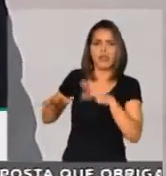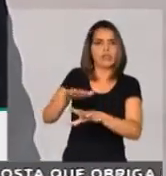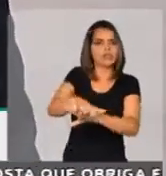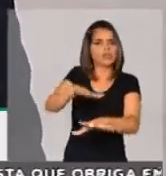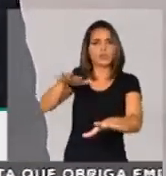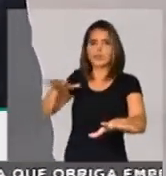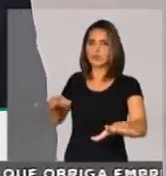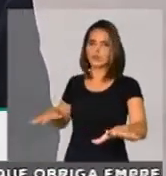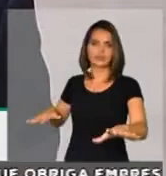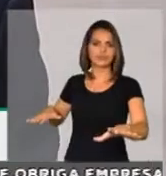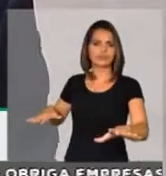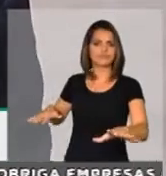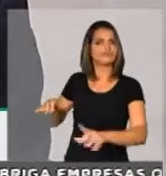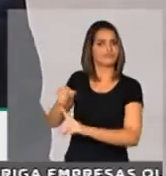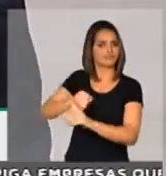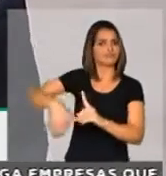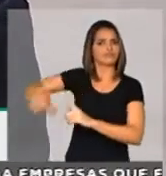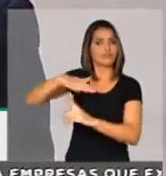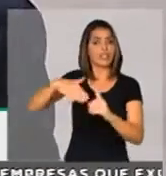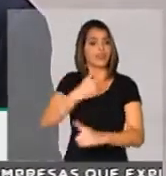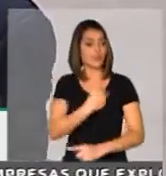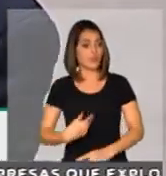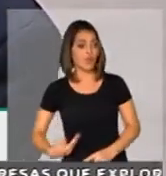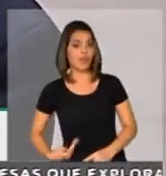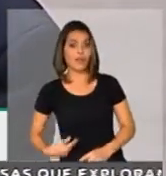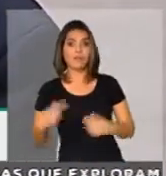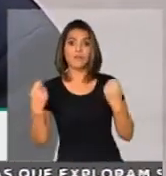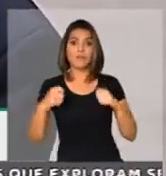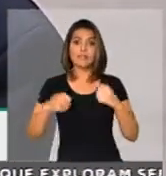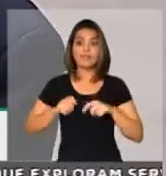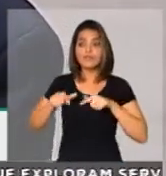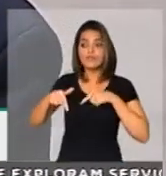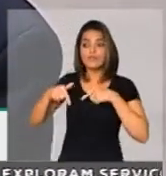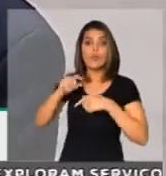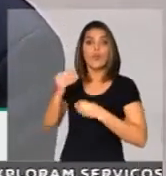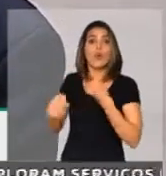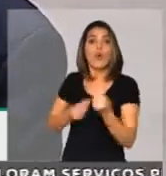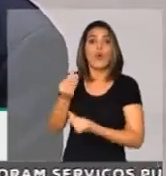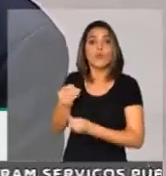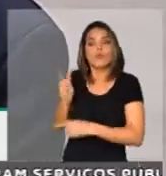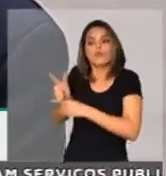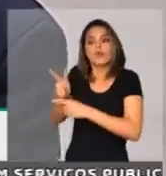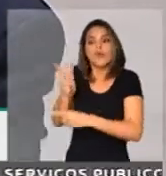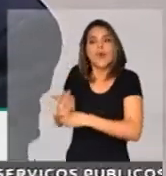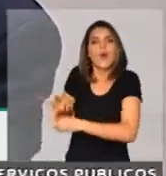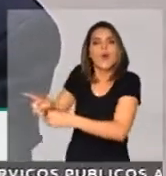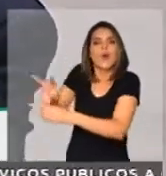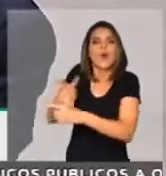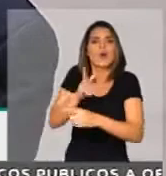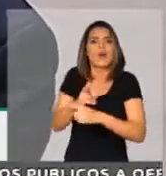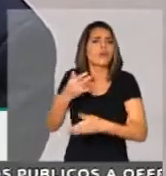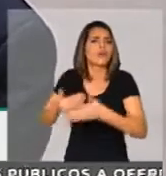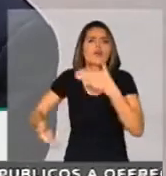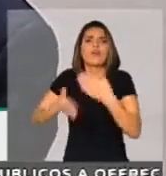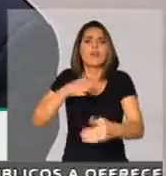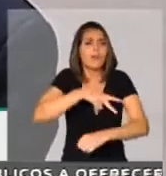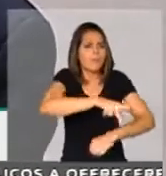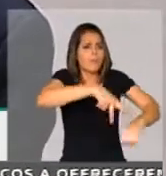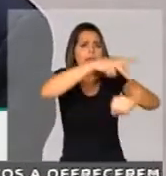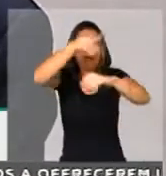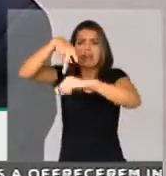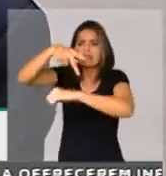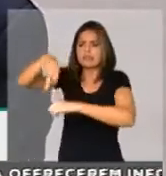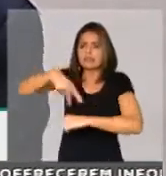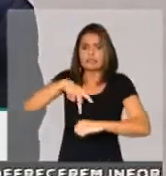de bem-estar social tem essa função exatamente de resguardar. Em qualquer país capitalista do